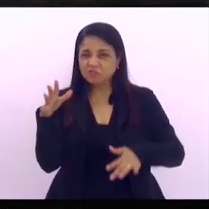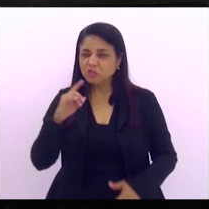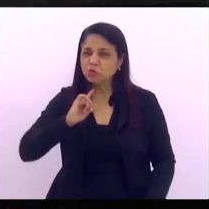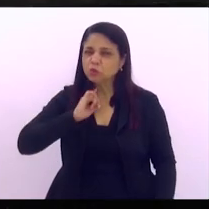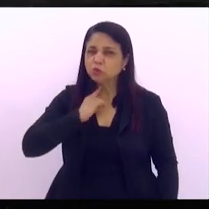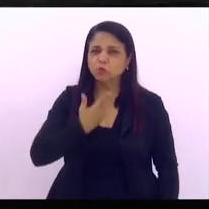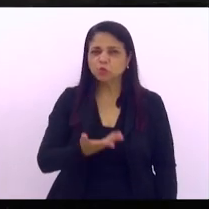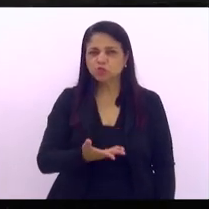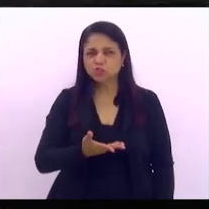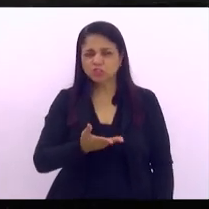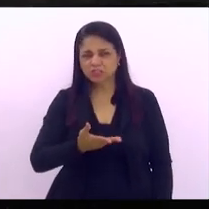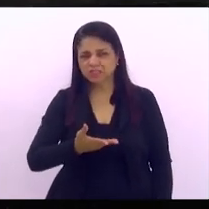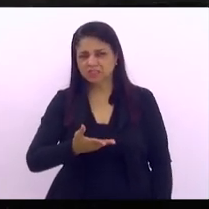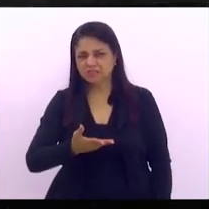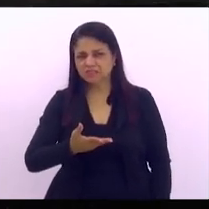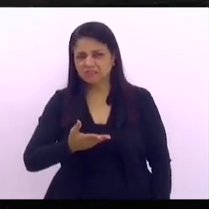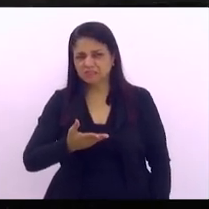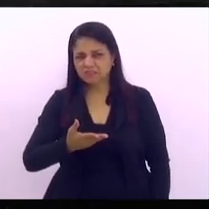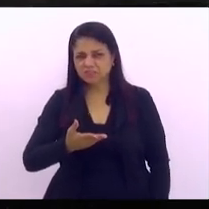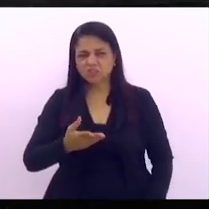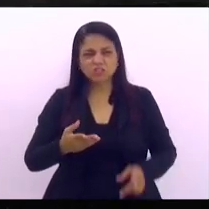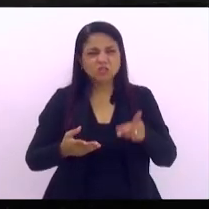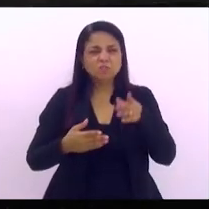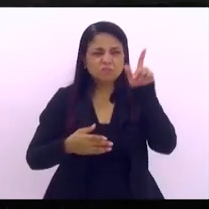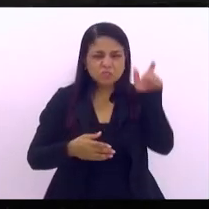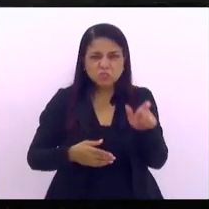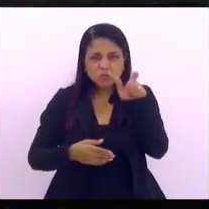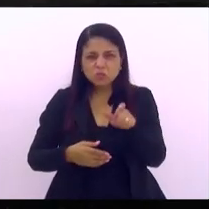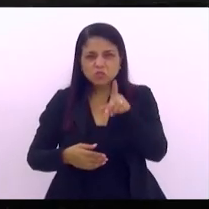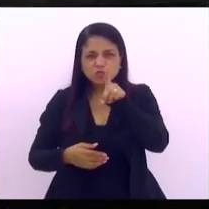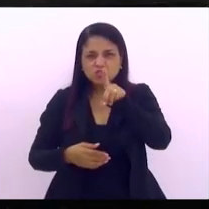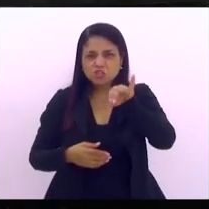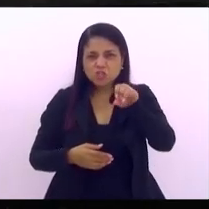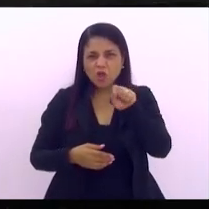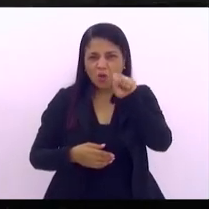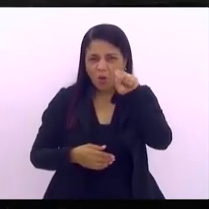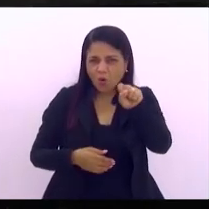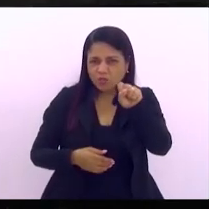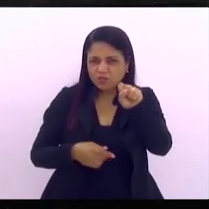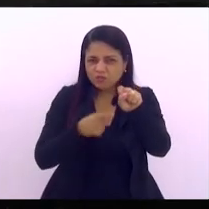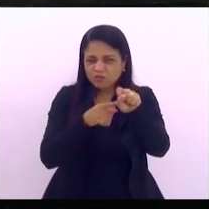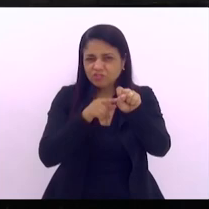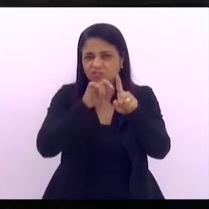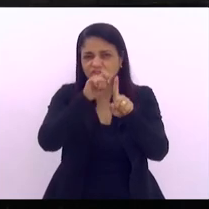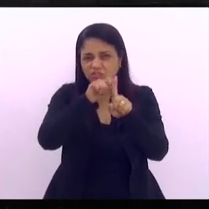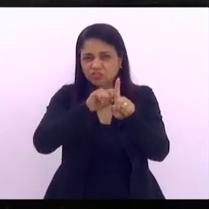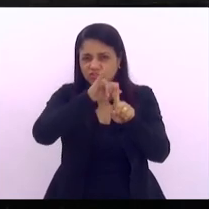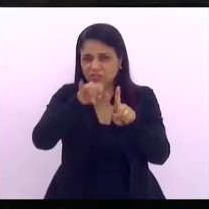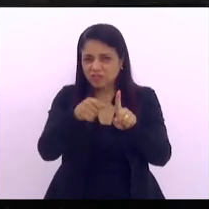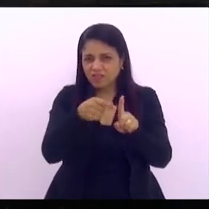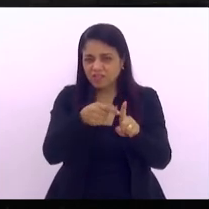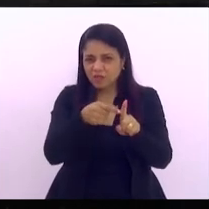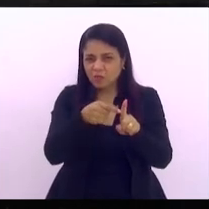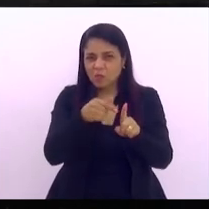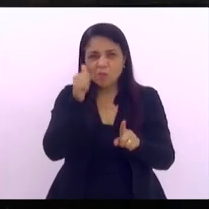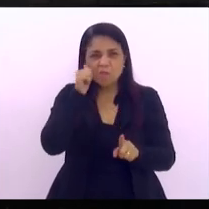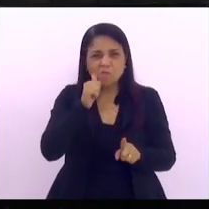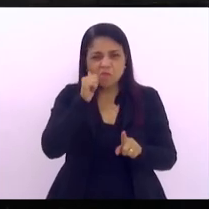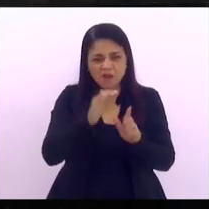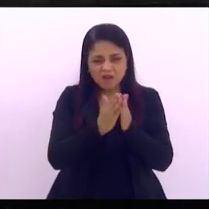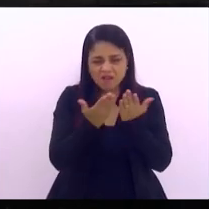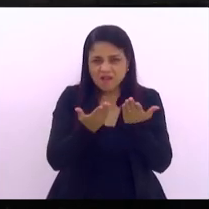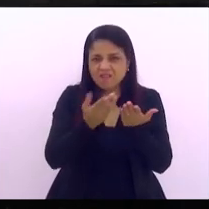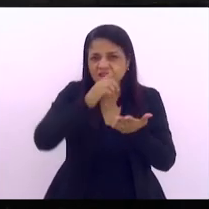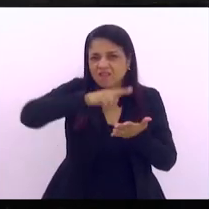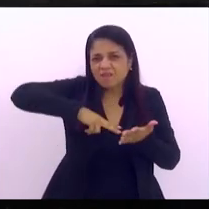profissão, chamar as pessoas do dia 8 de janeiro de terroristas. Uma senhora lendo a Bíblia, de terrorista,